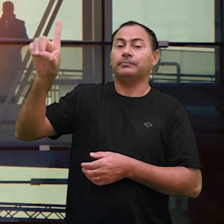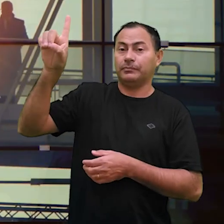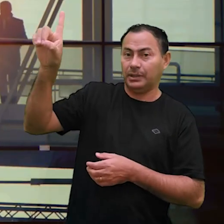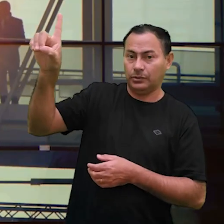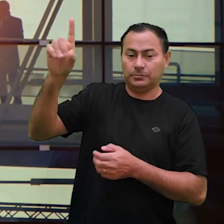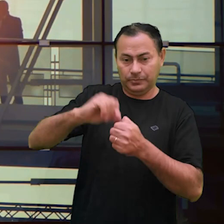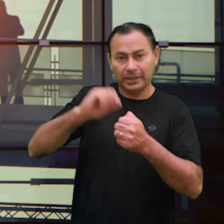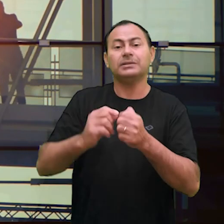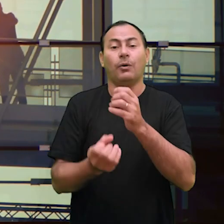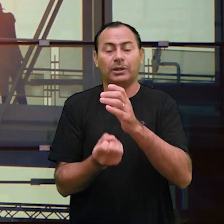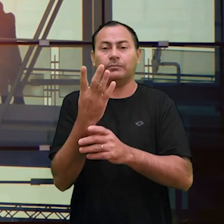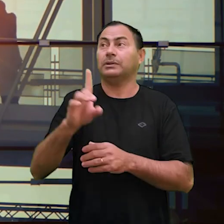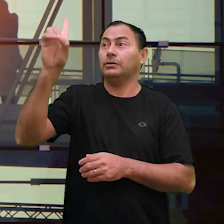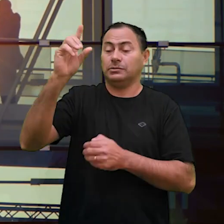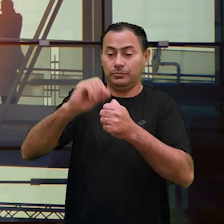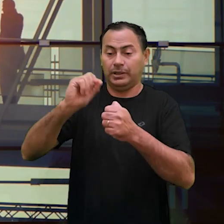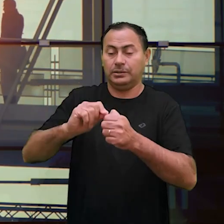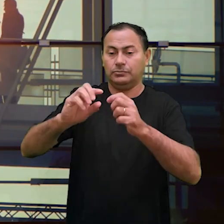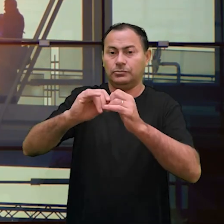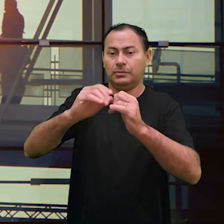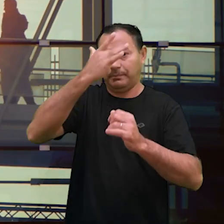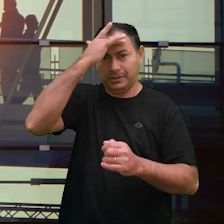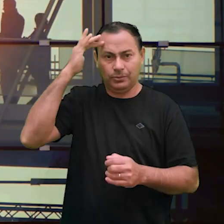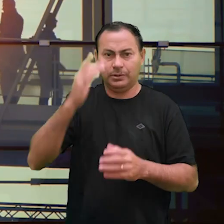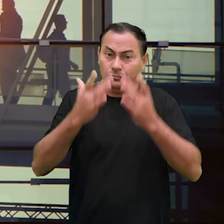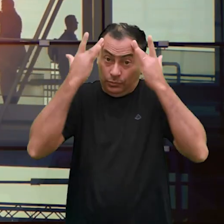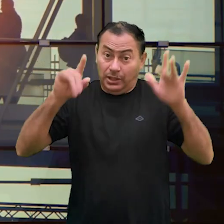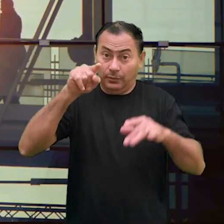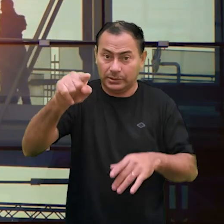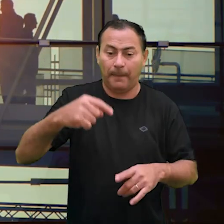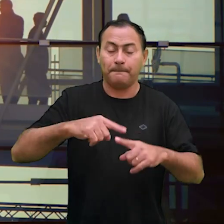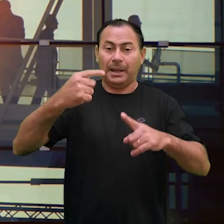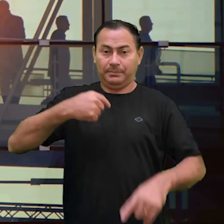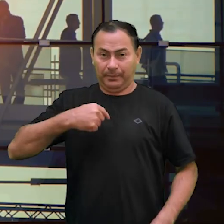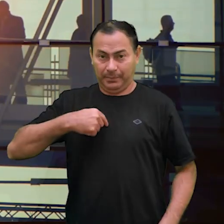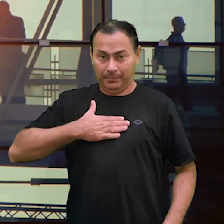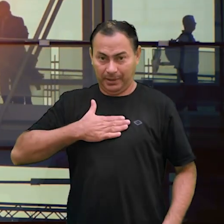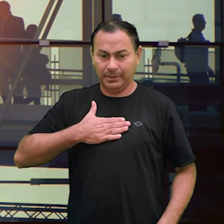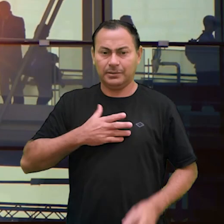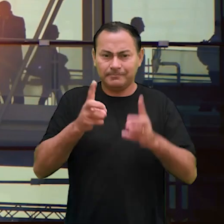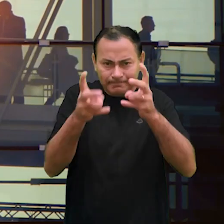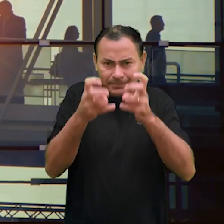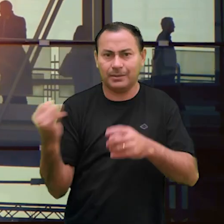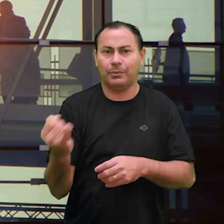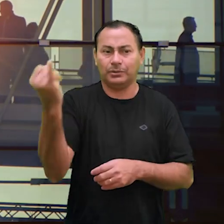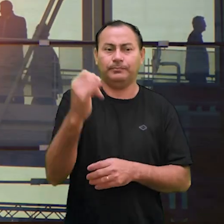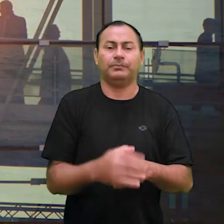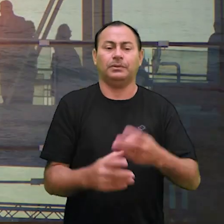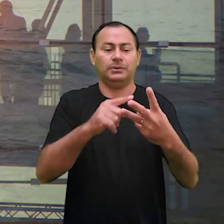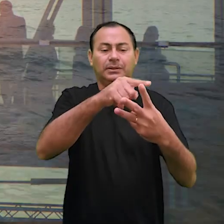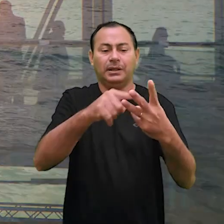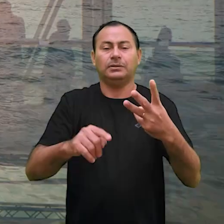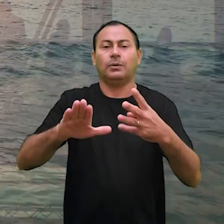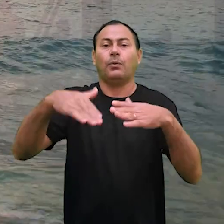diz, Deus. Nesse relato lemos que Deus criou o homem. Eu não sei quanto a você, mas para mim, essa observação